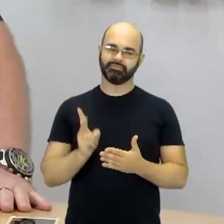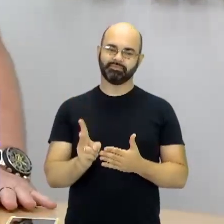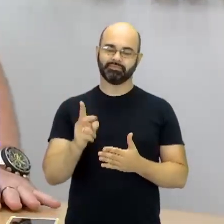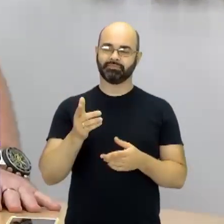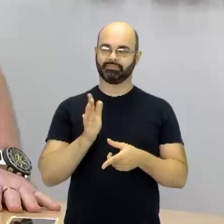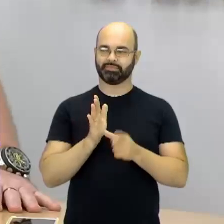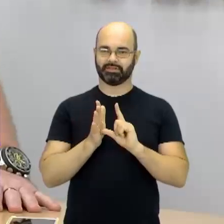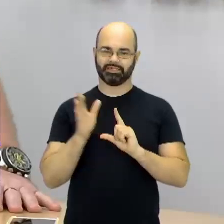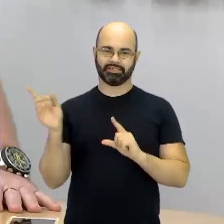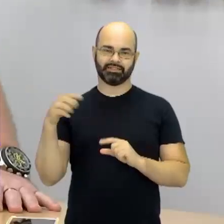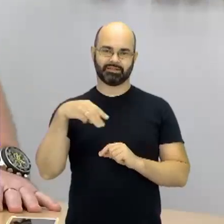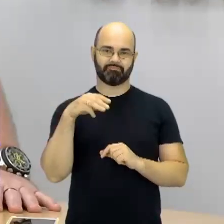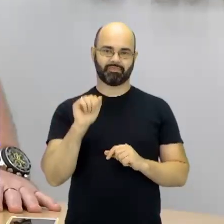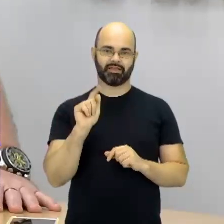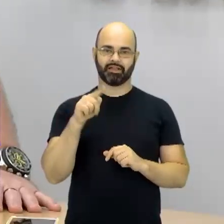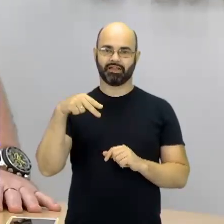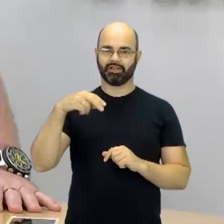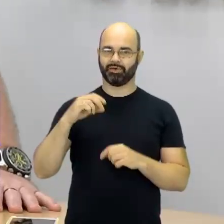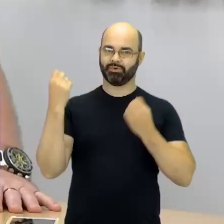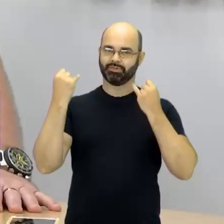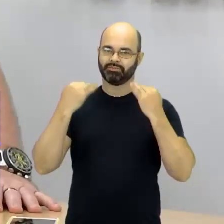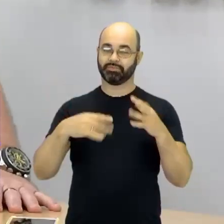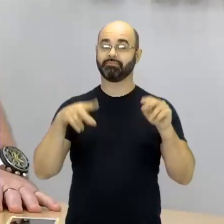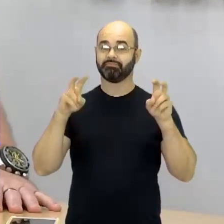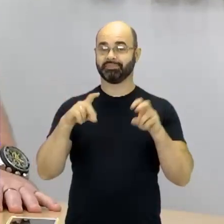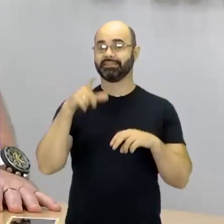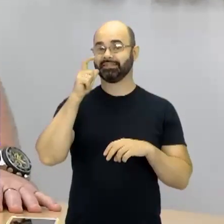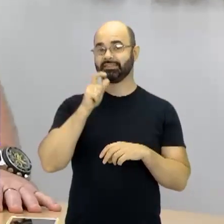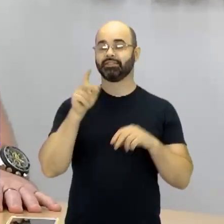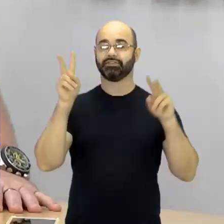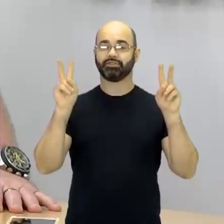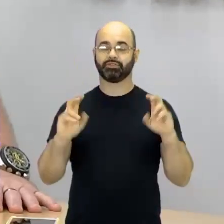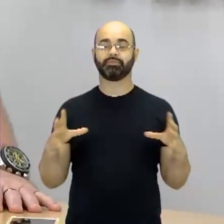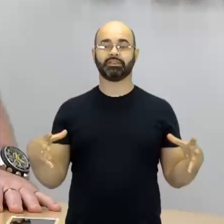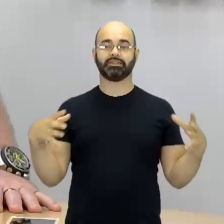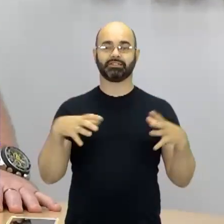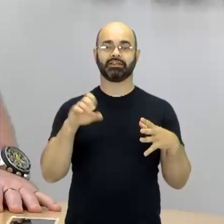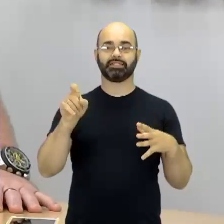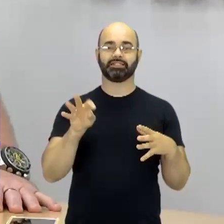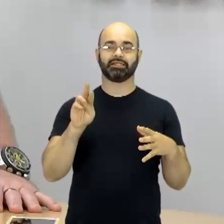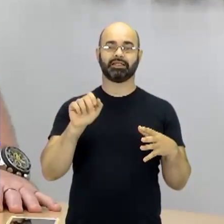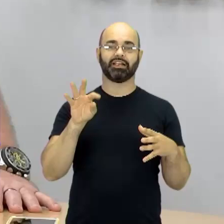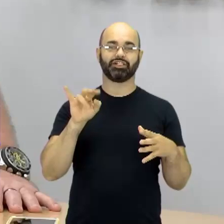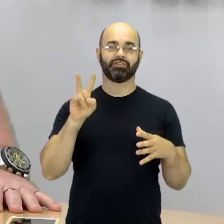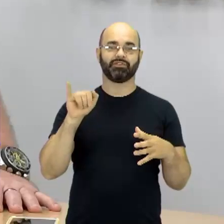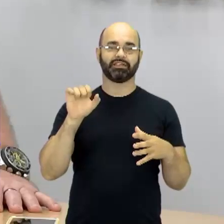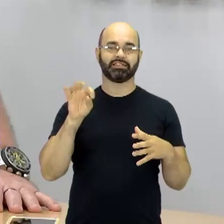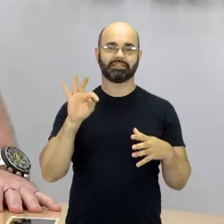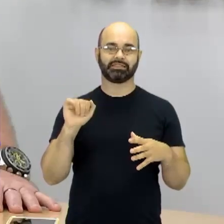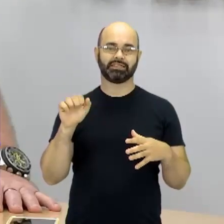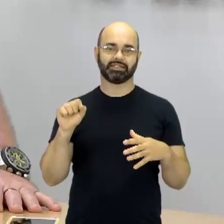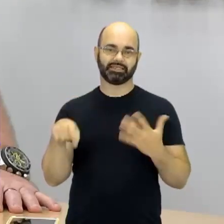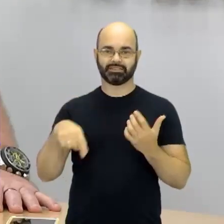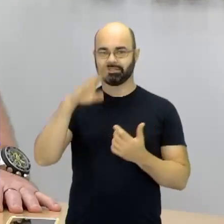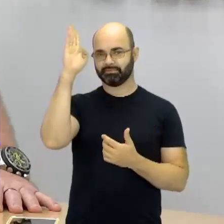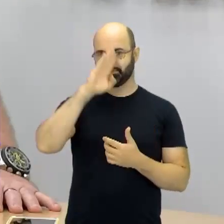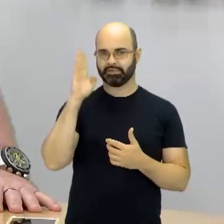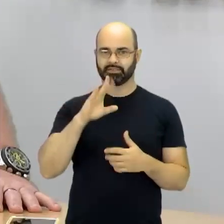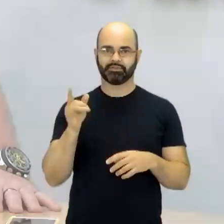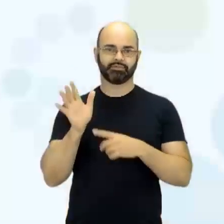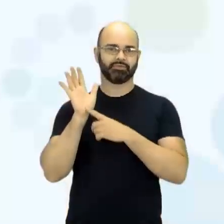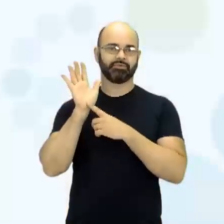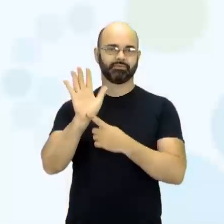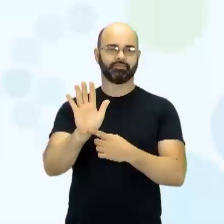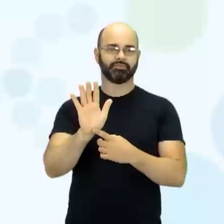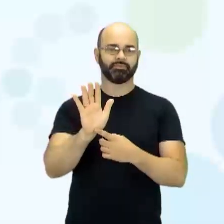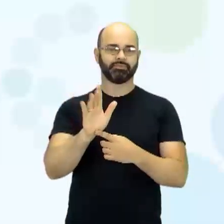Magno falou, né, de um assunto legal aí, que é das reservas extrativistas do Brasil, parte 2. Pode colocar aí na tela de